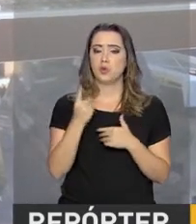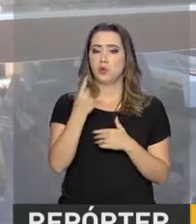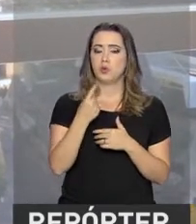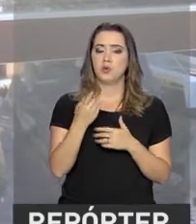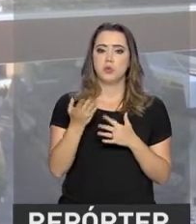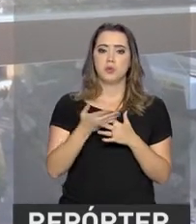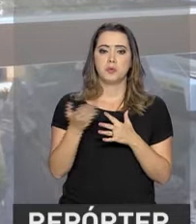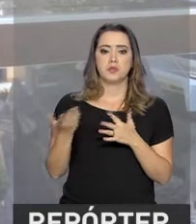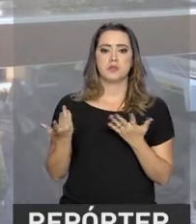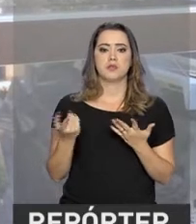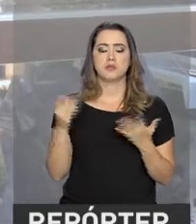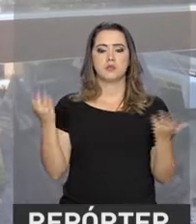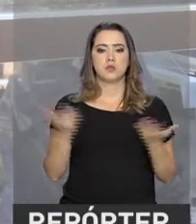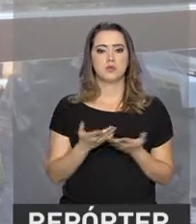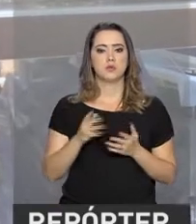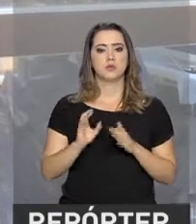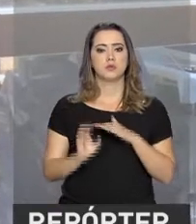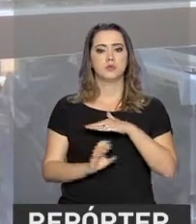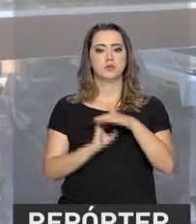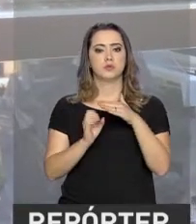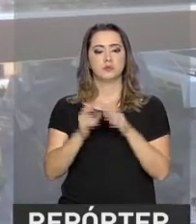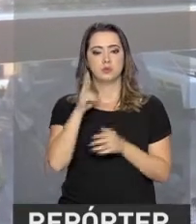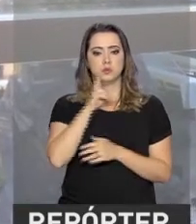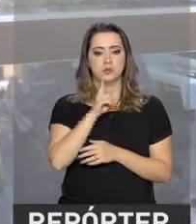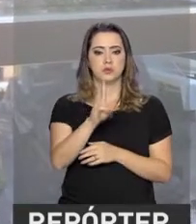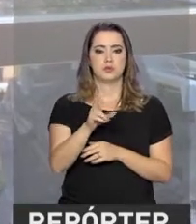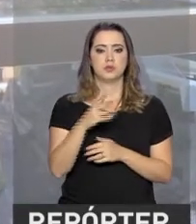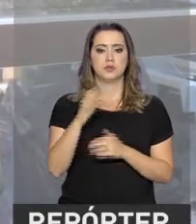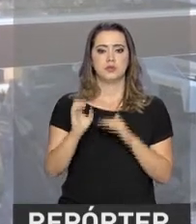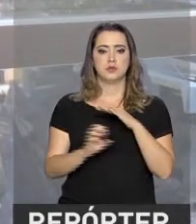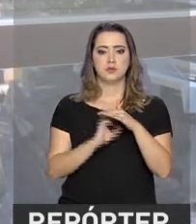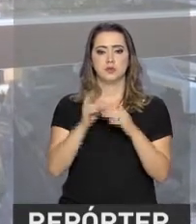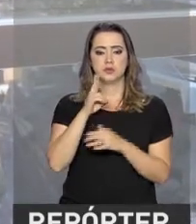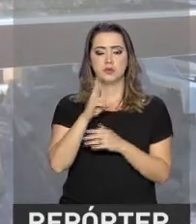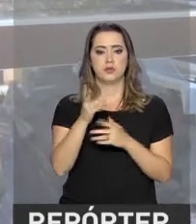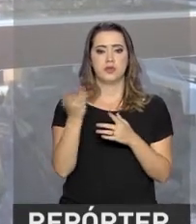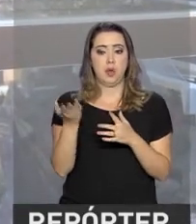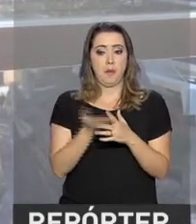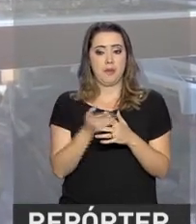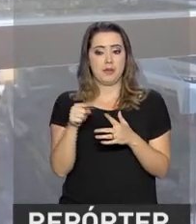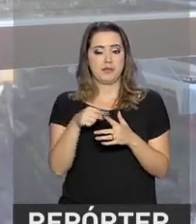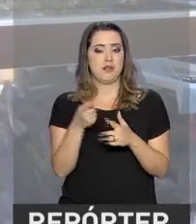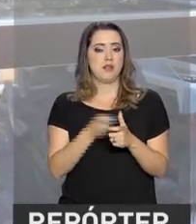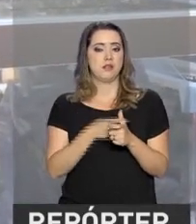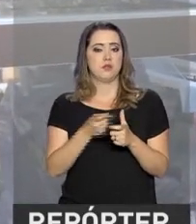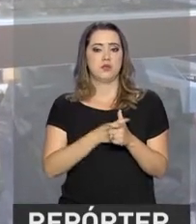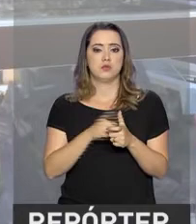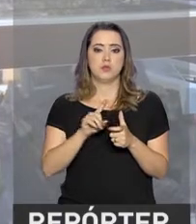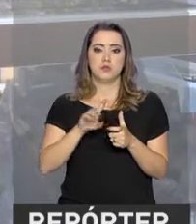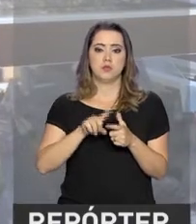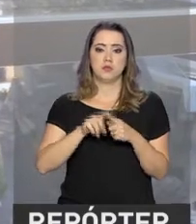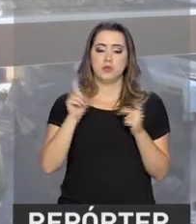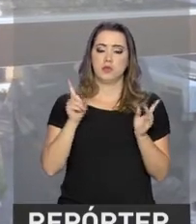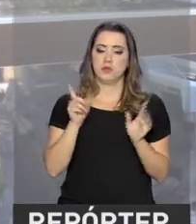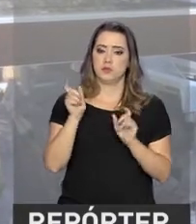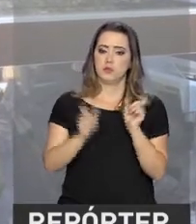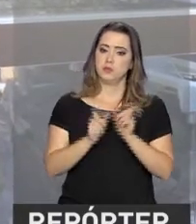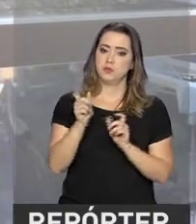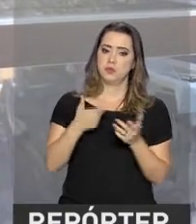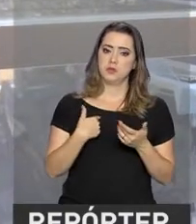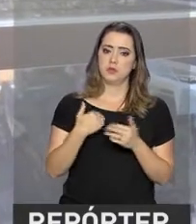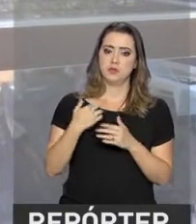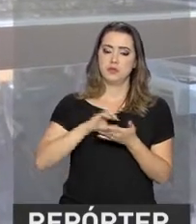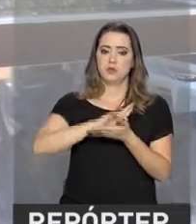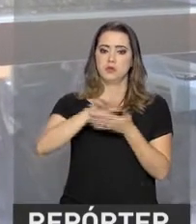parcela, hoje as empresas conseguem enxergar, os credores conseguem enxergar esta parcela que ele está inadimplente. No entanto, esse consumidor ele tem